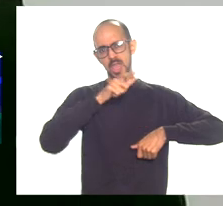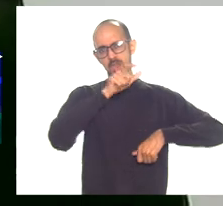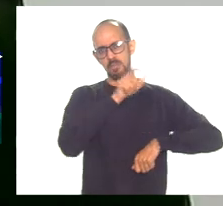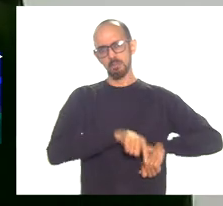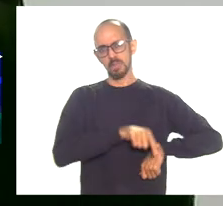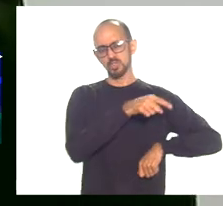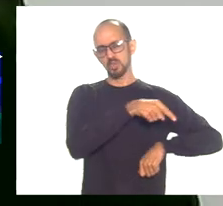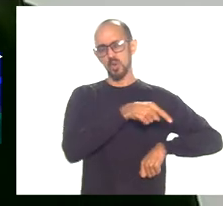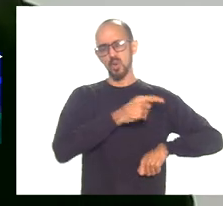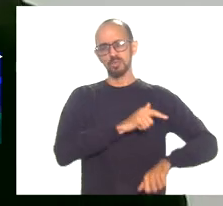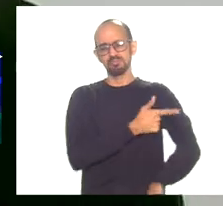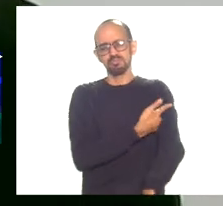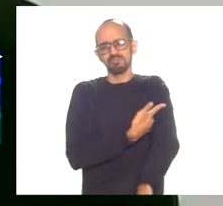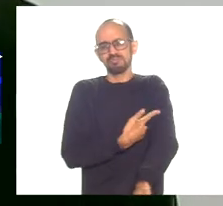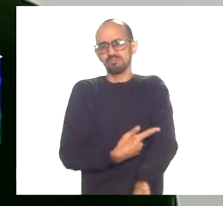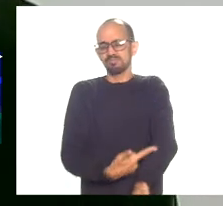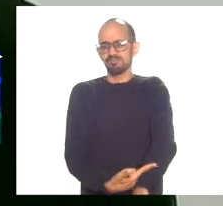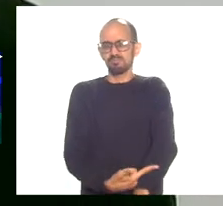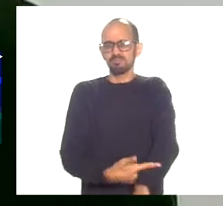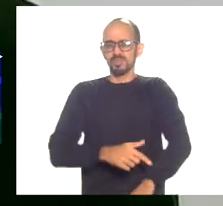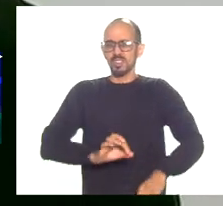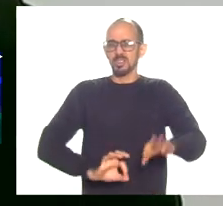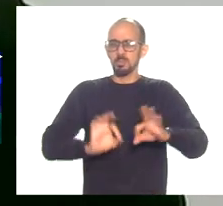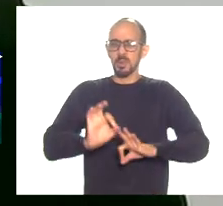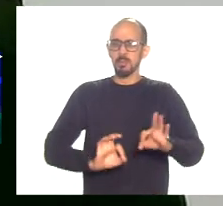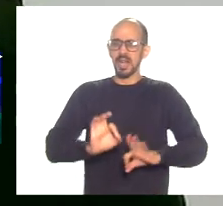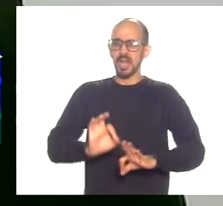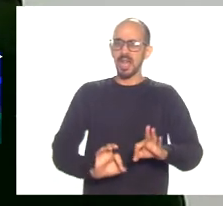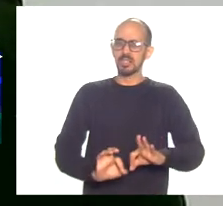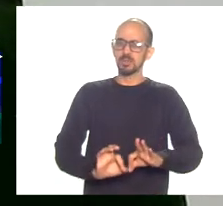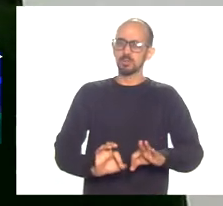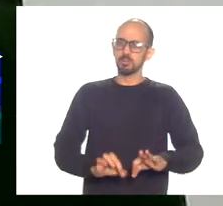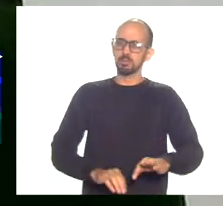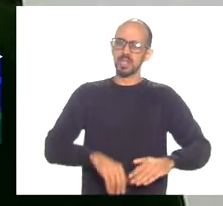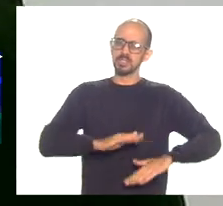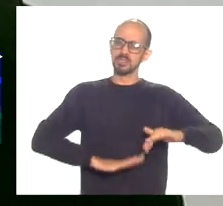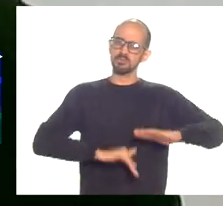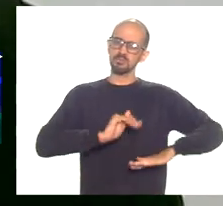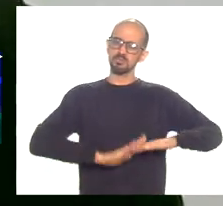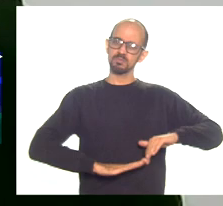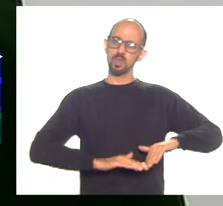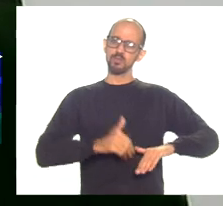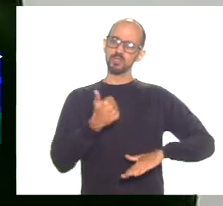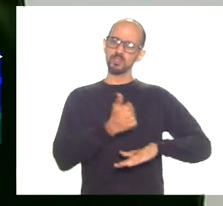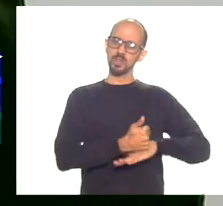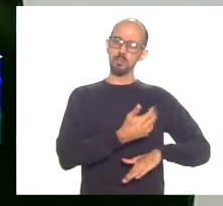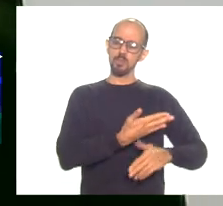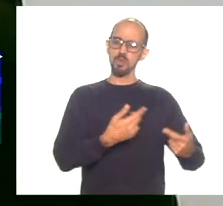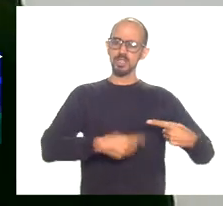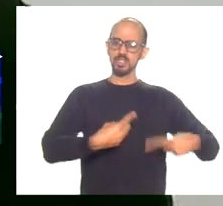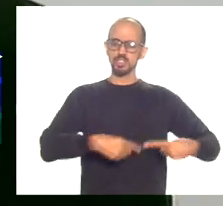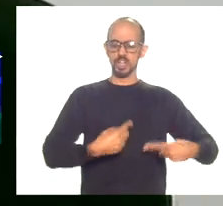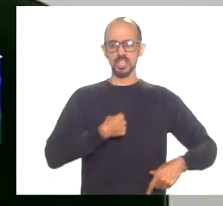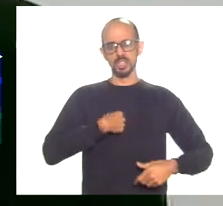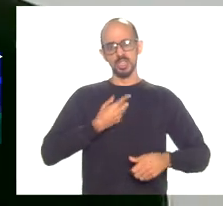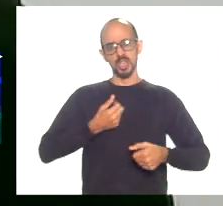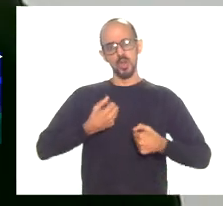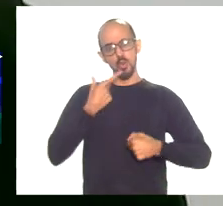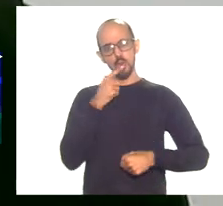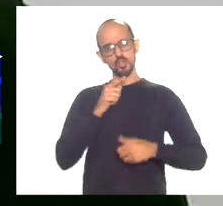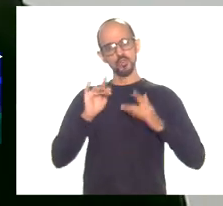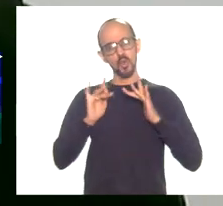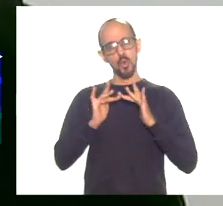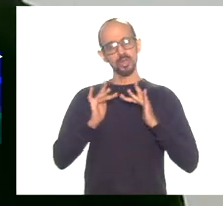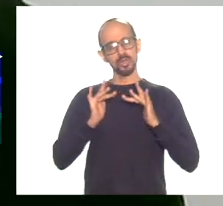mais cor datas e Preparadas para o teto político que eu conheço e pude tratar em toda a minha vida